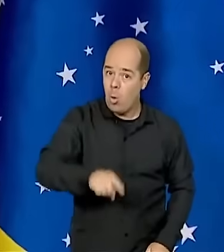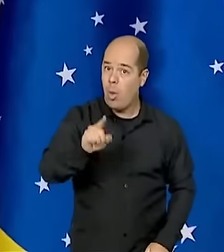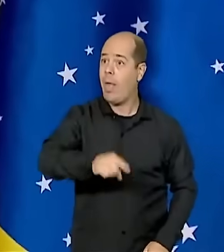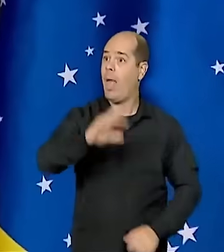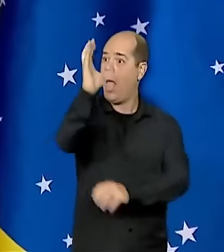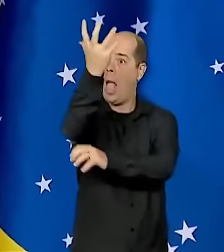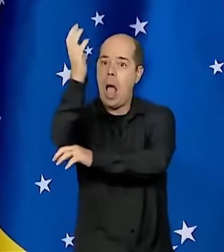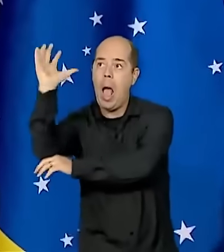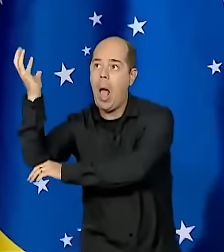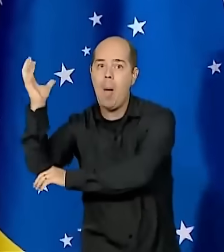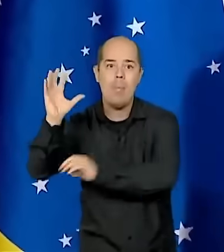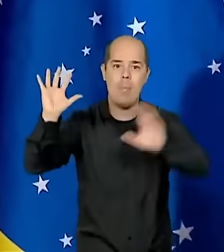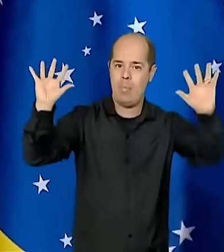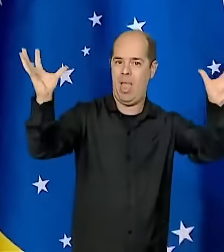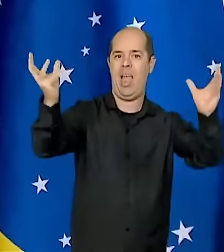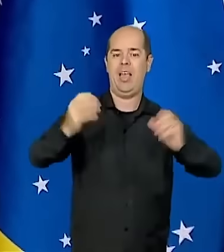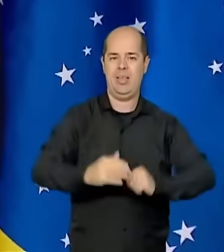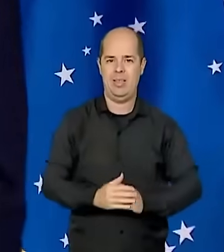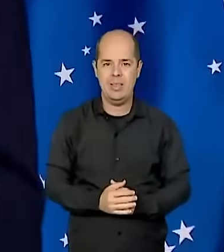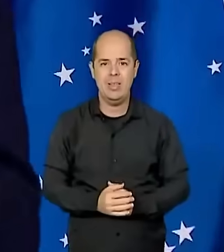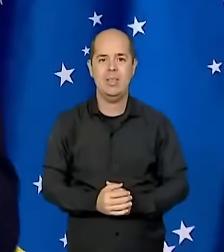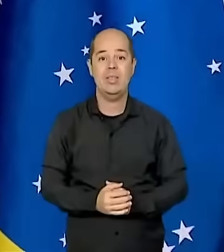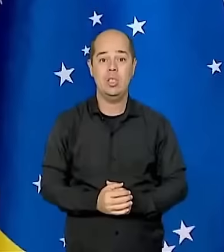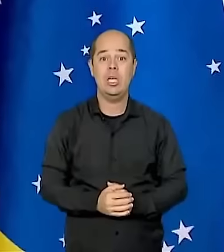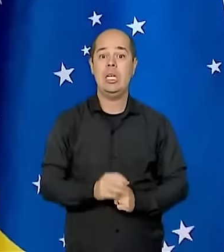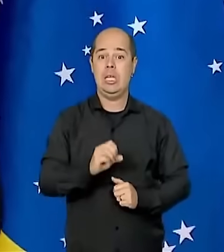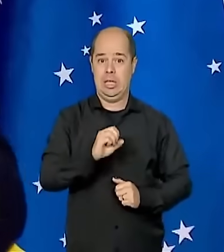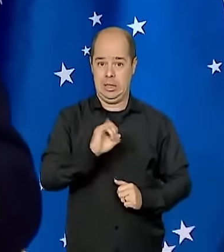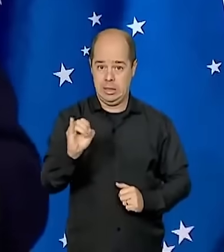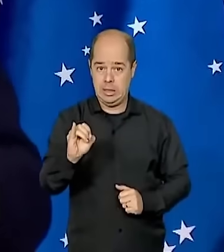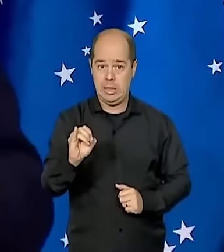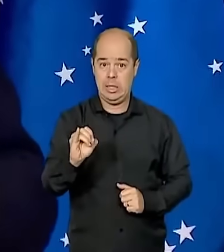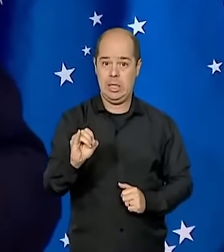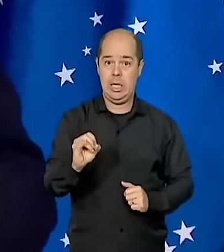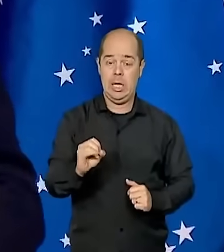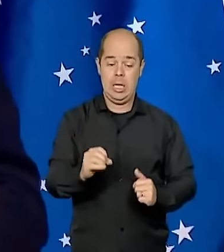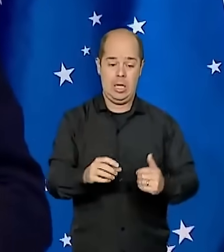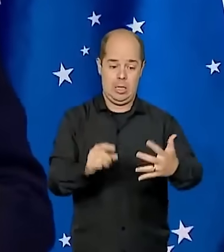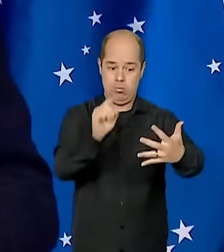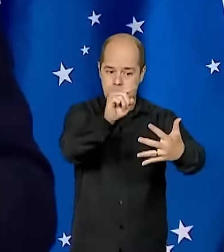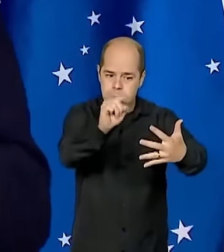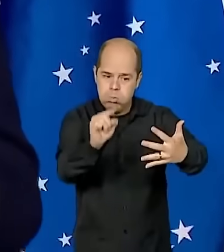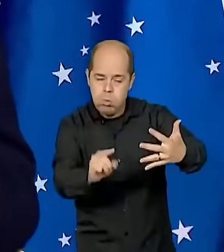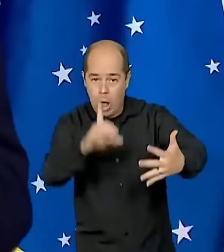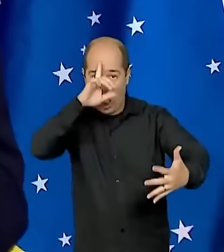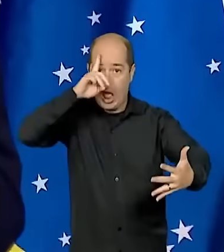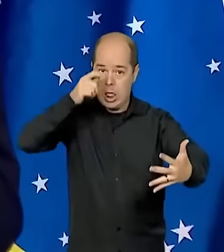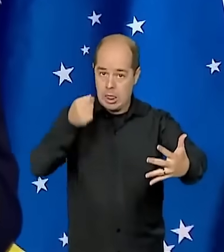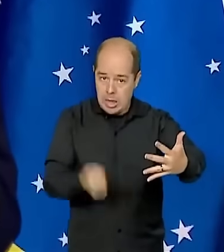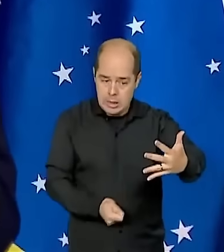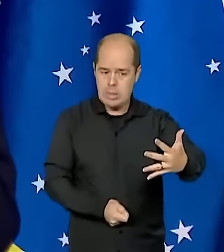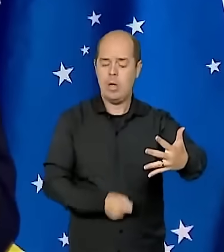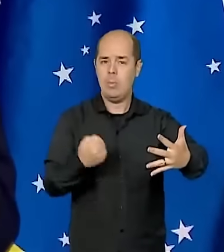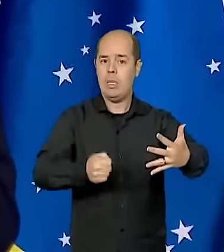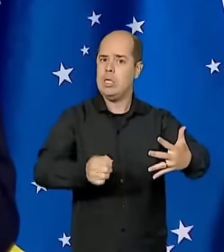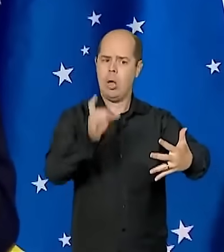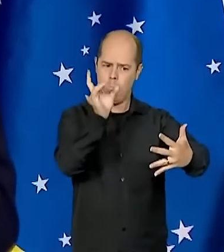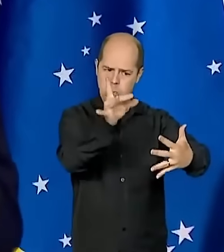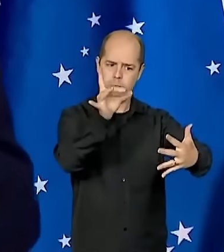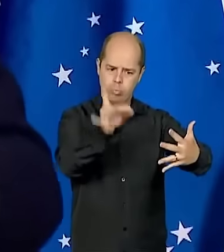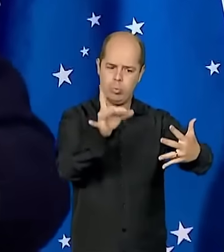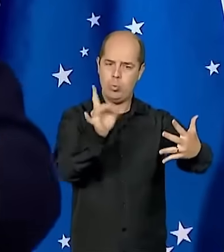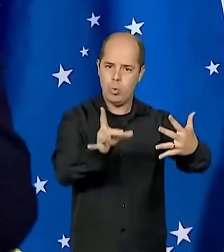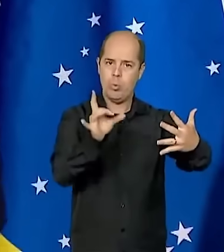decisões serão colocadas em práticas e não aconteceu o que aconteceu, sabe, no protocolo de Quioto, que até hoje não